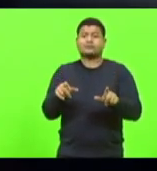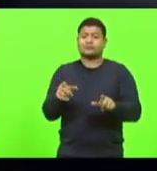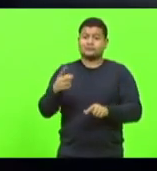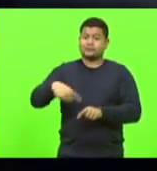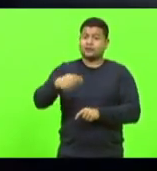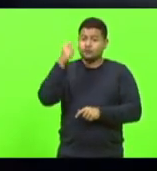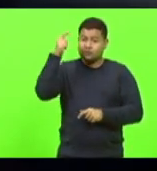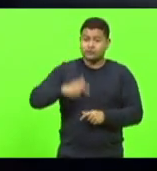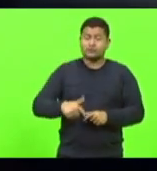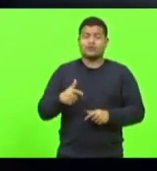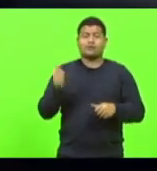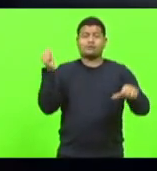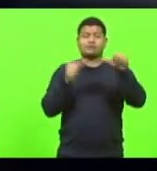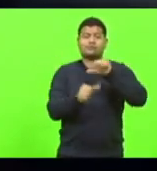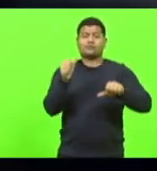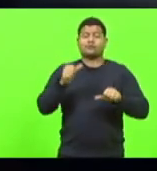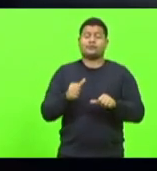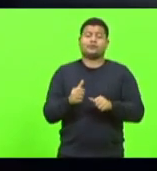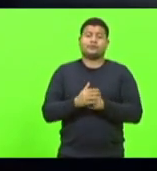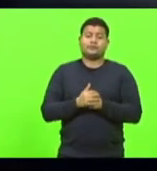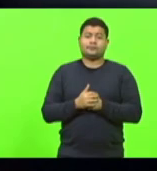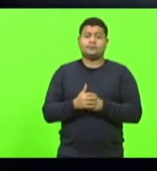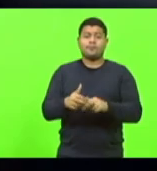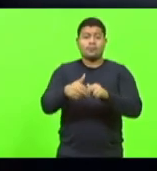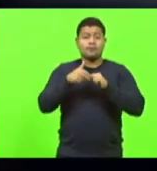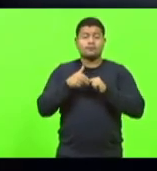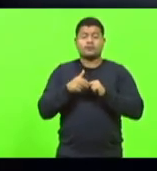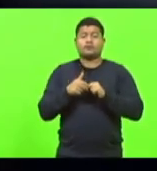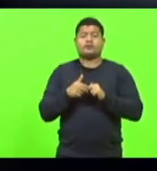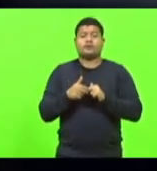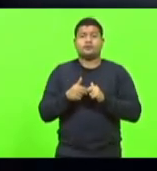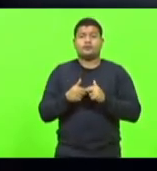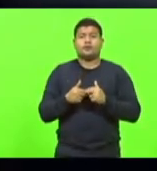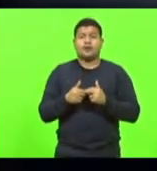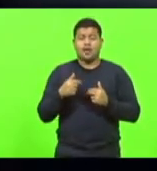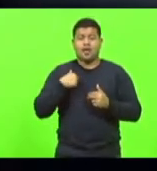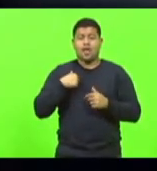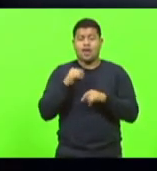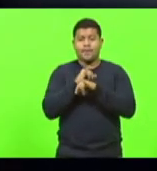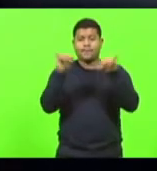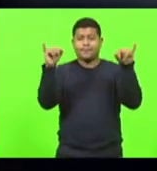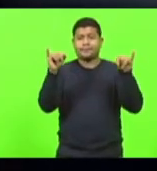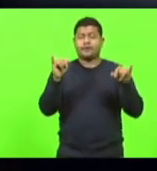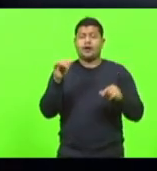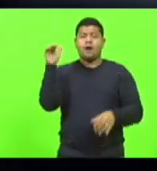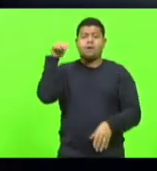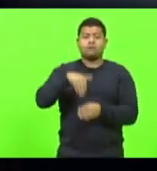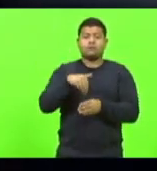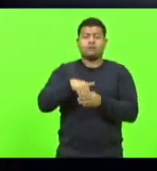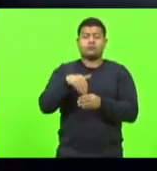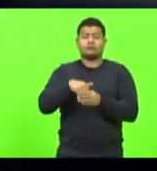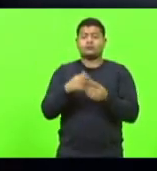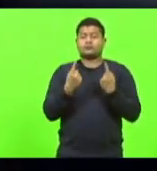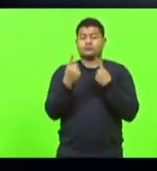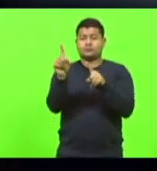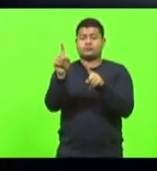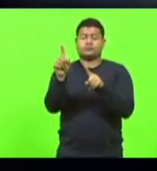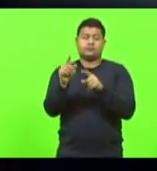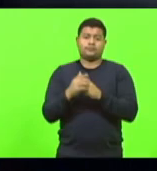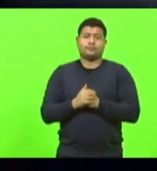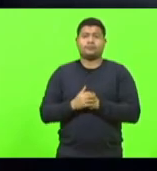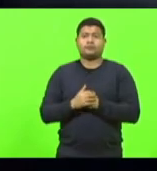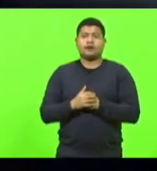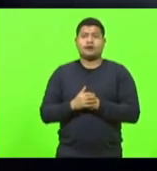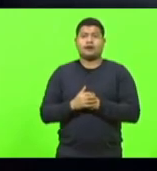tenhamos que mudar novamente por isso nesse sentido Manifesto minha posição contrária certamente a